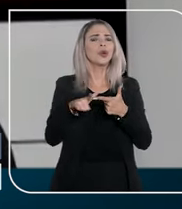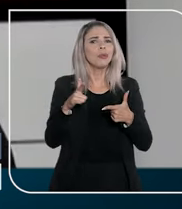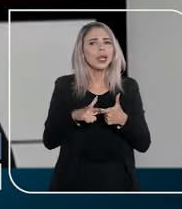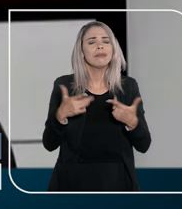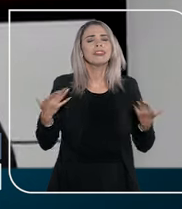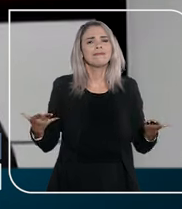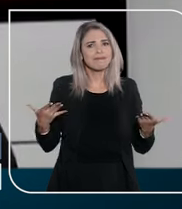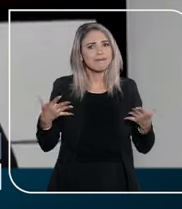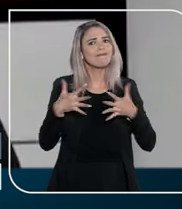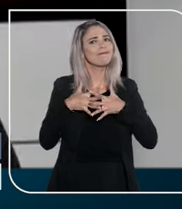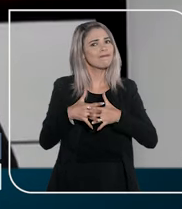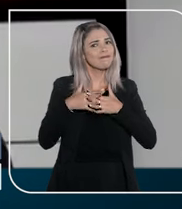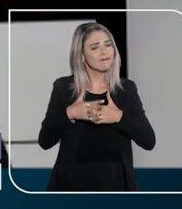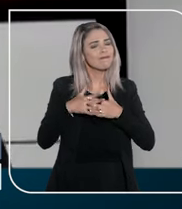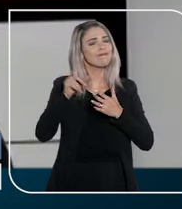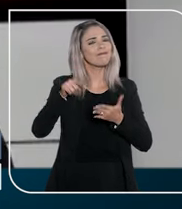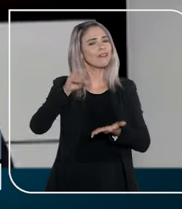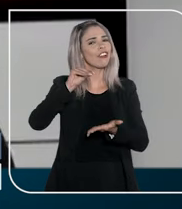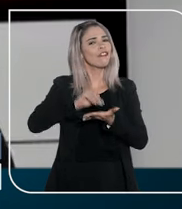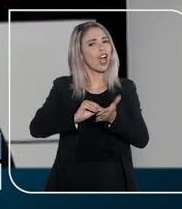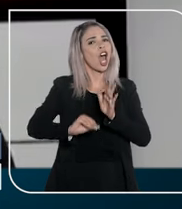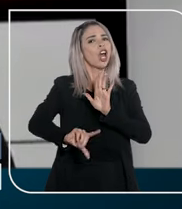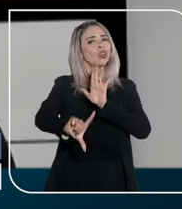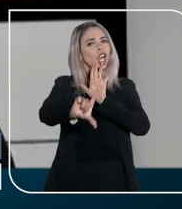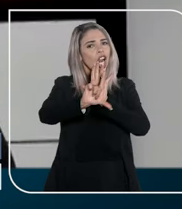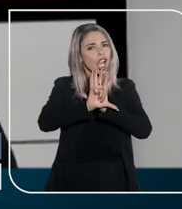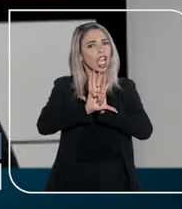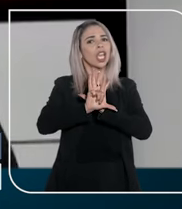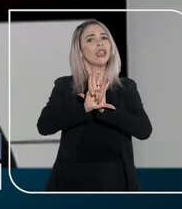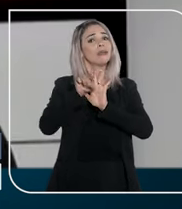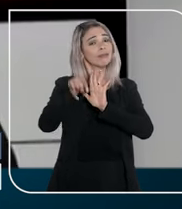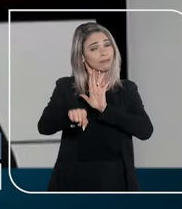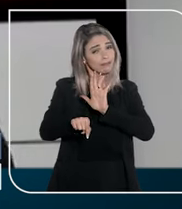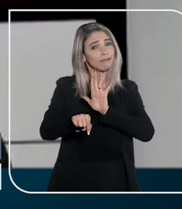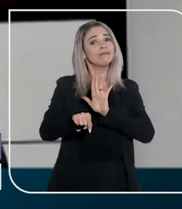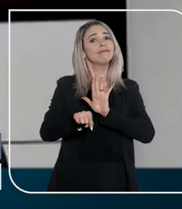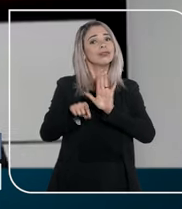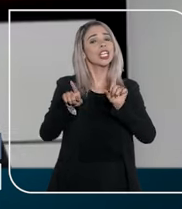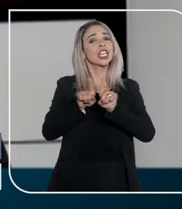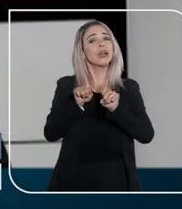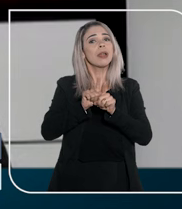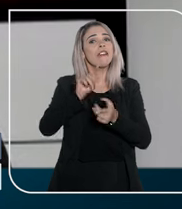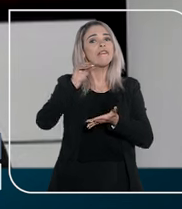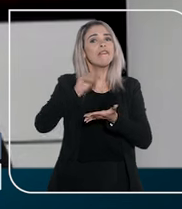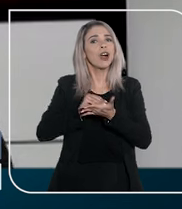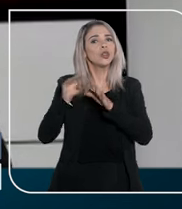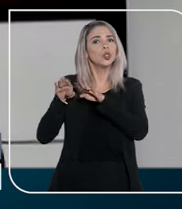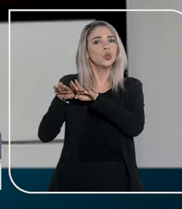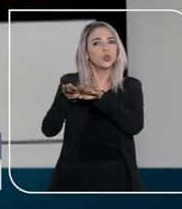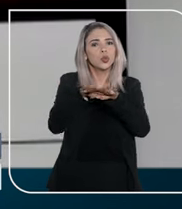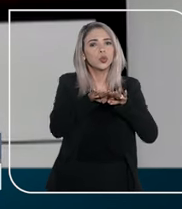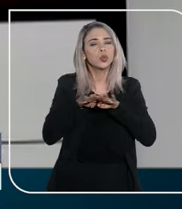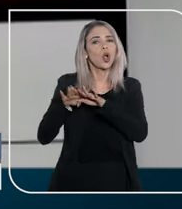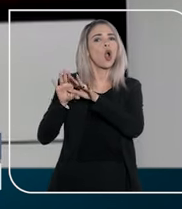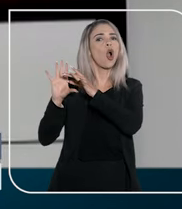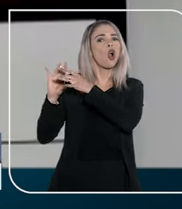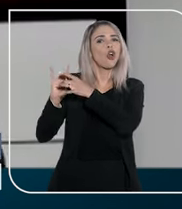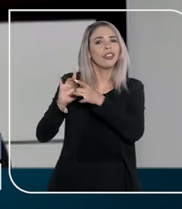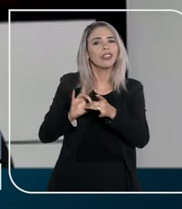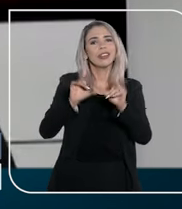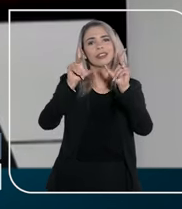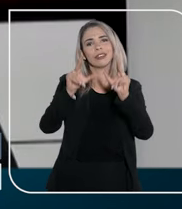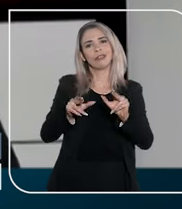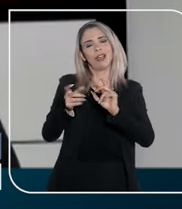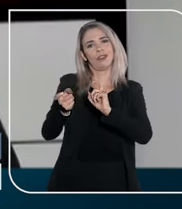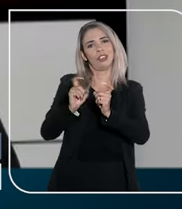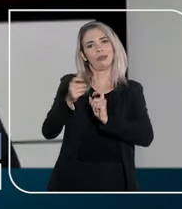solução. É falta de legislação o nosso problema, falta de coerência por parte da administração pública.